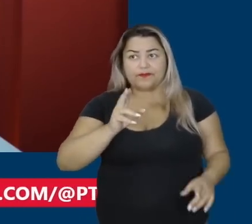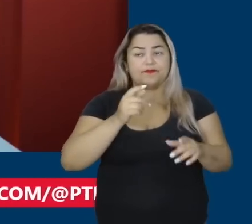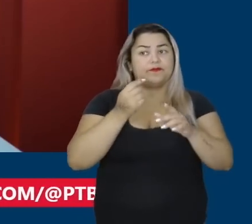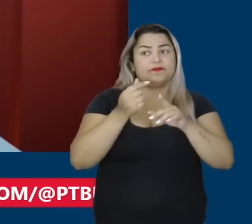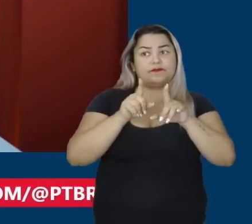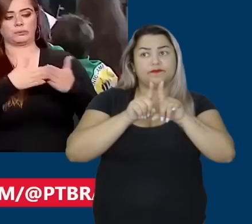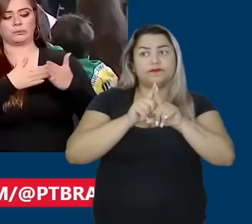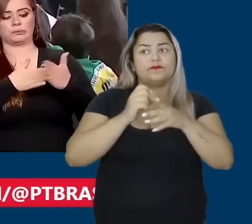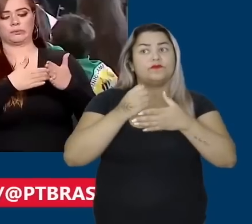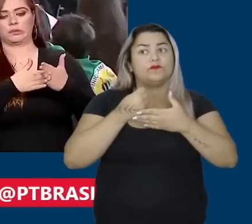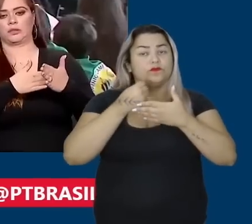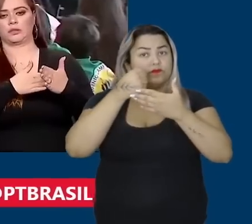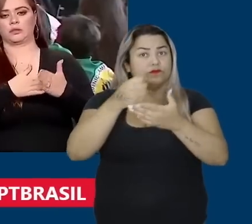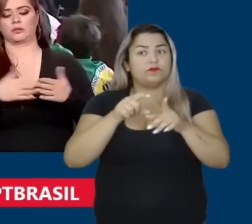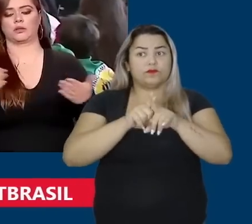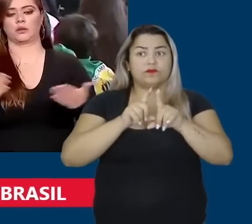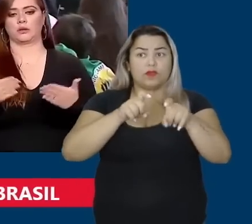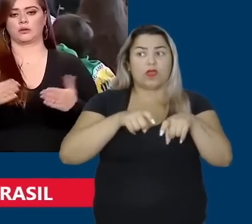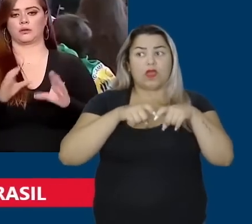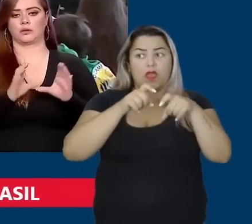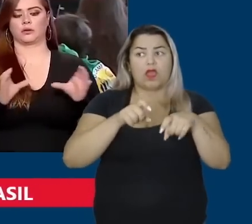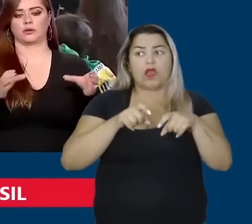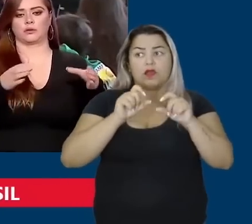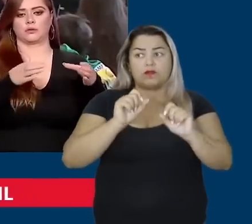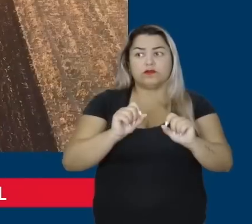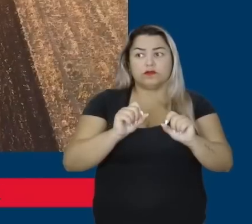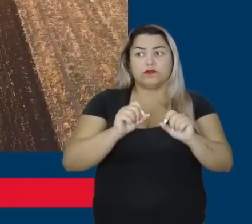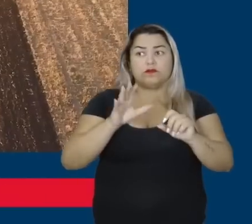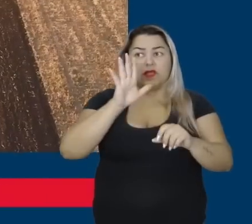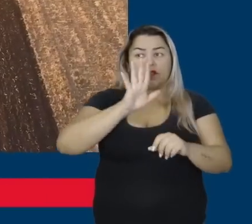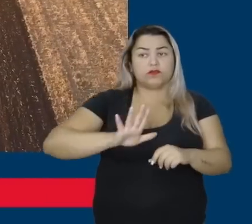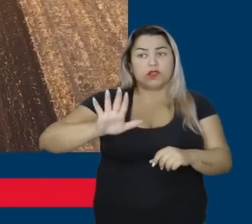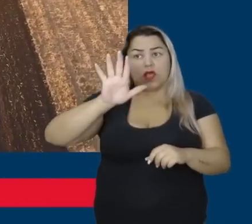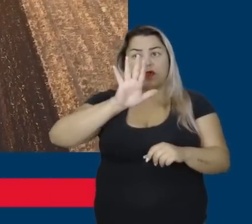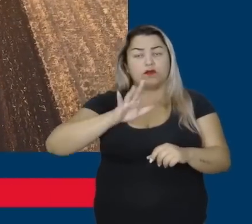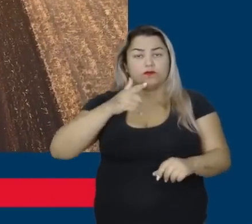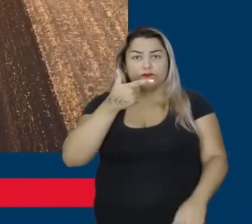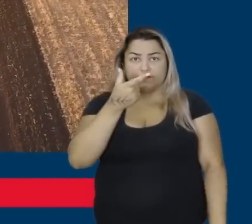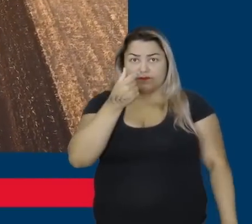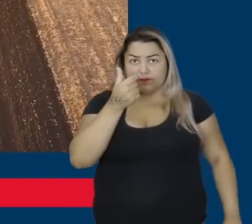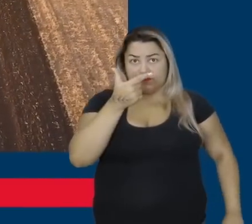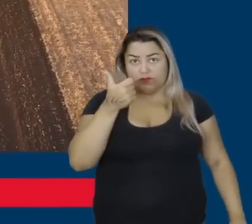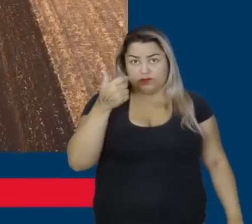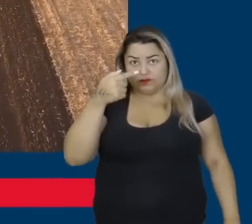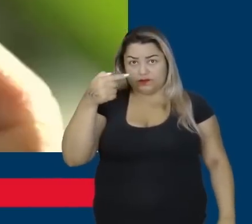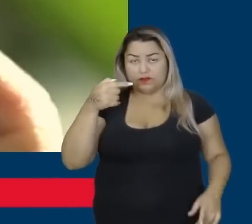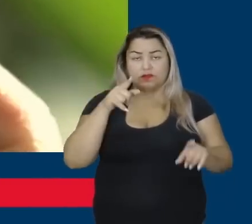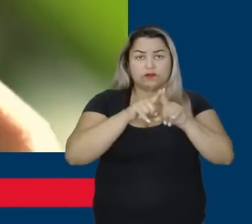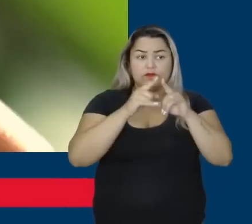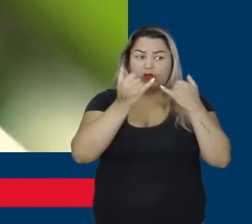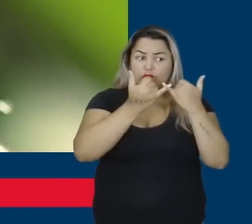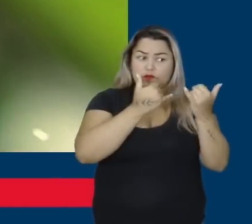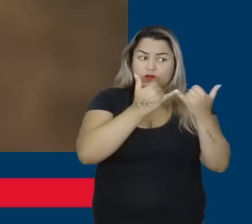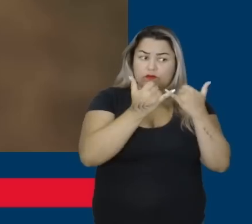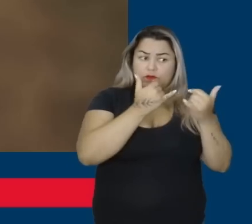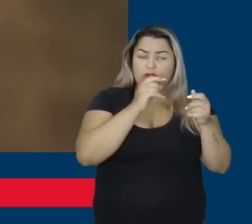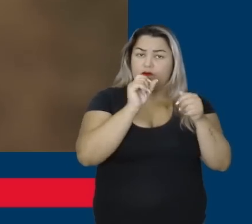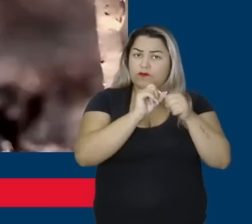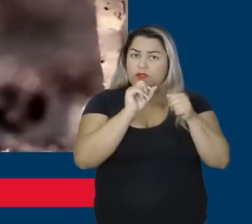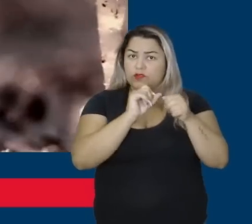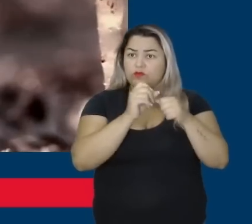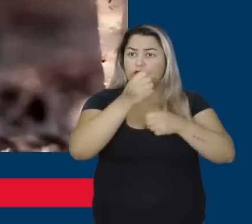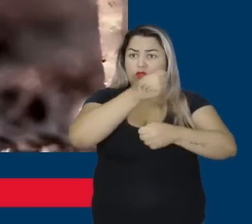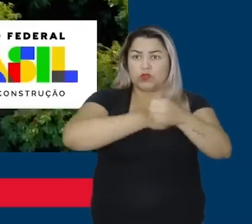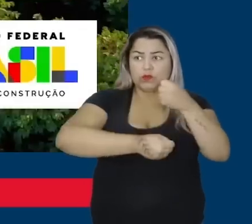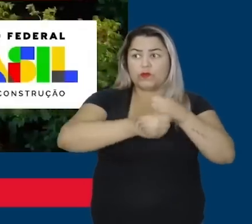para apoio à produção agropecuária nacional representam um aumento de 27% na comparação com o que foi destinado no ano